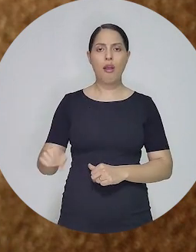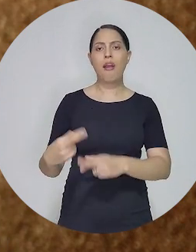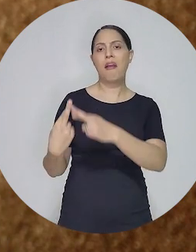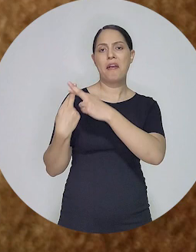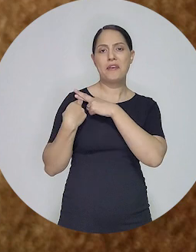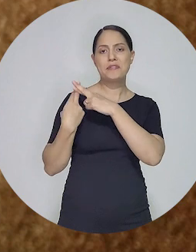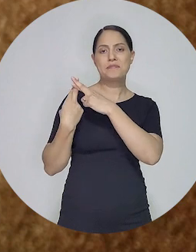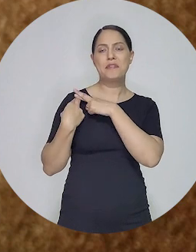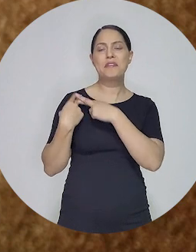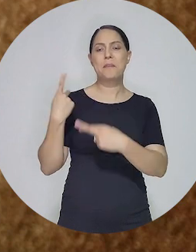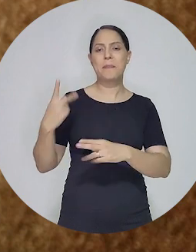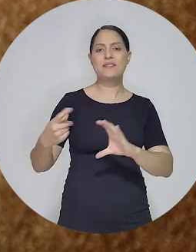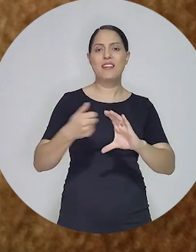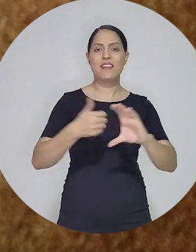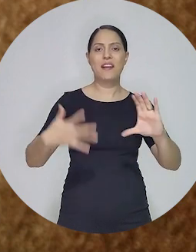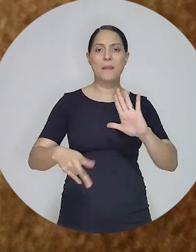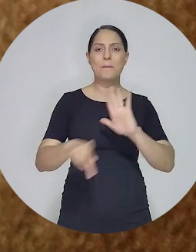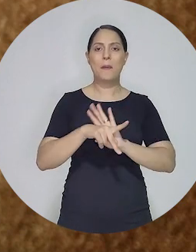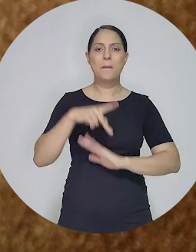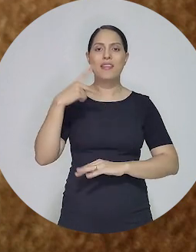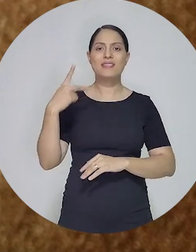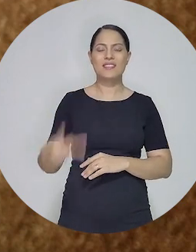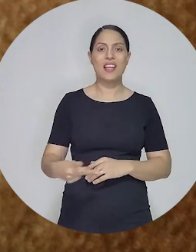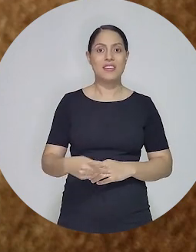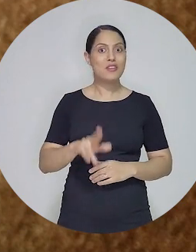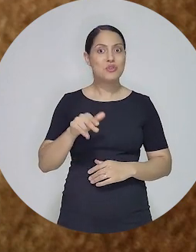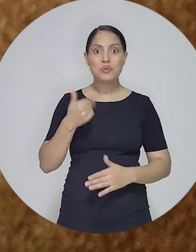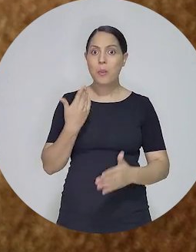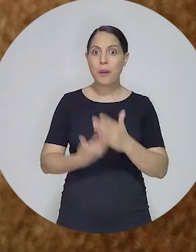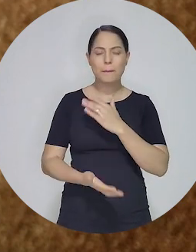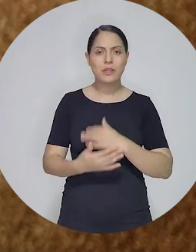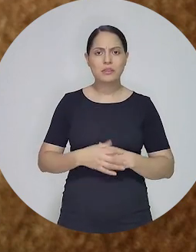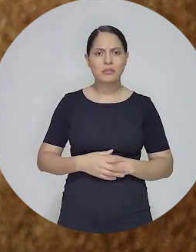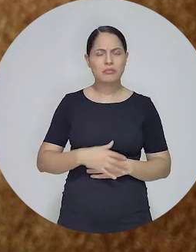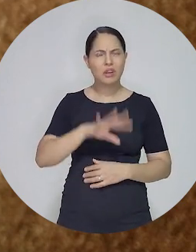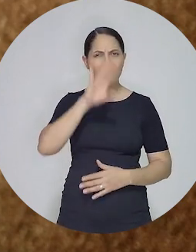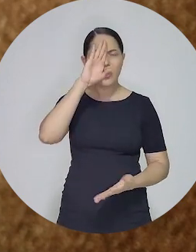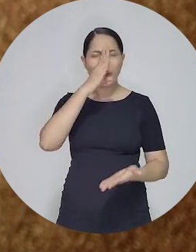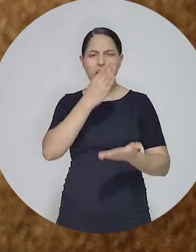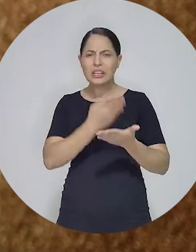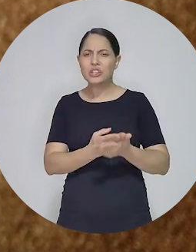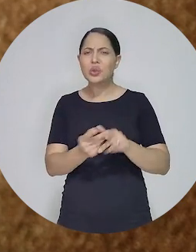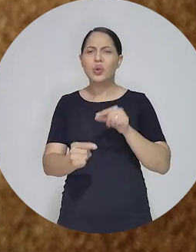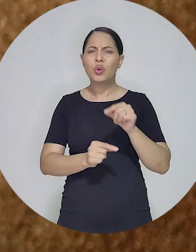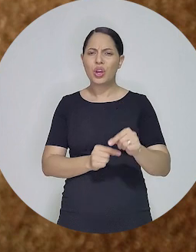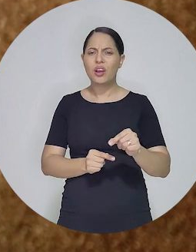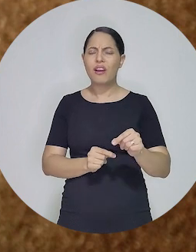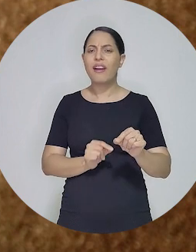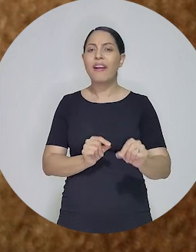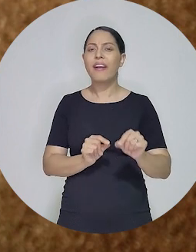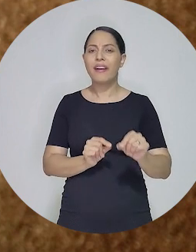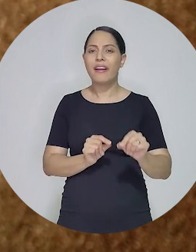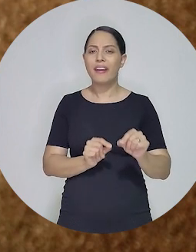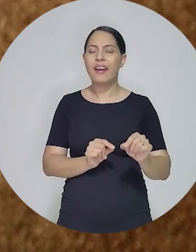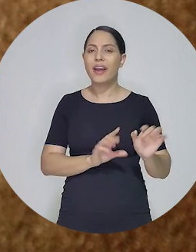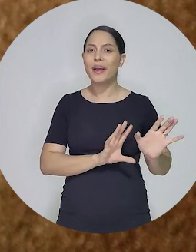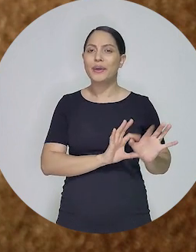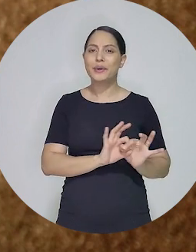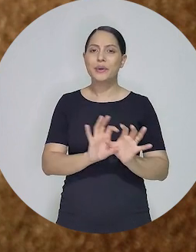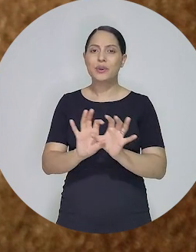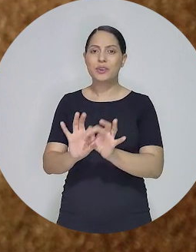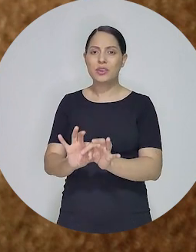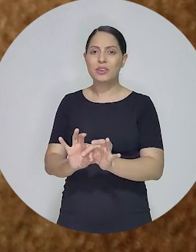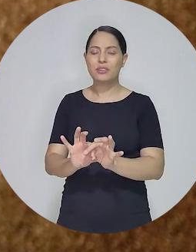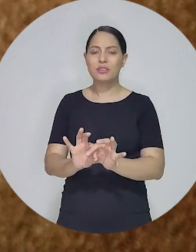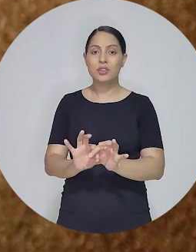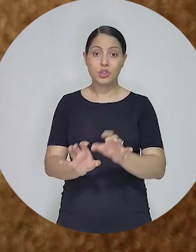mais maduro, mais responsável, mas ele nunca perdeu essas características, que eu até acredito que herdou muito